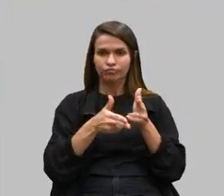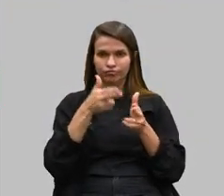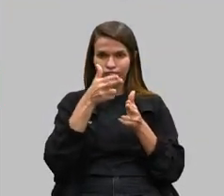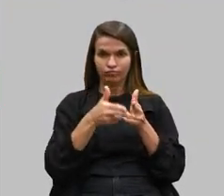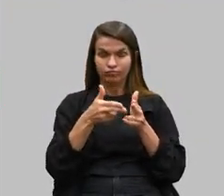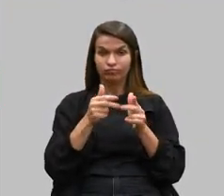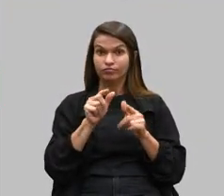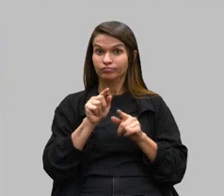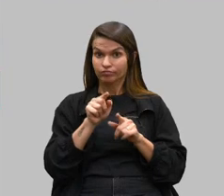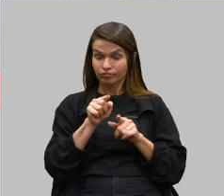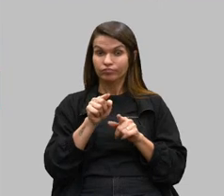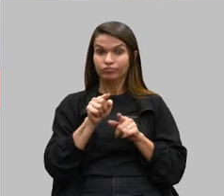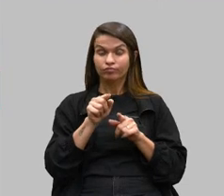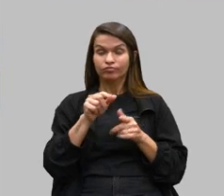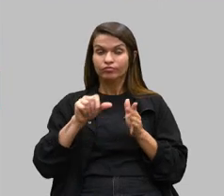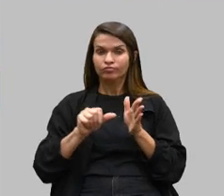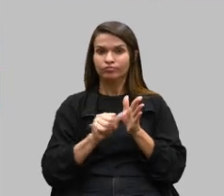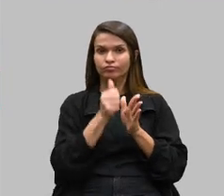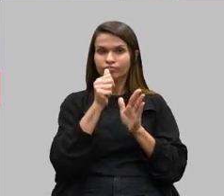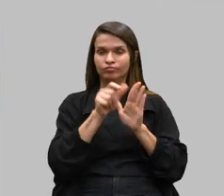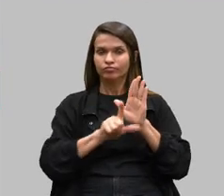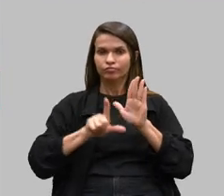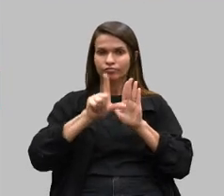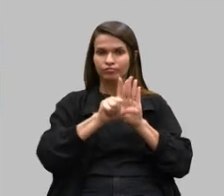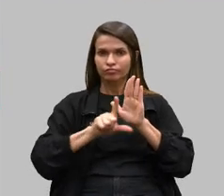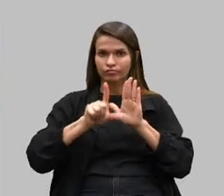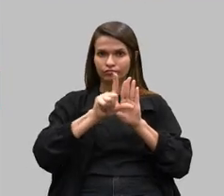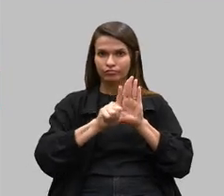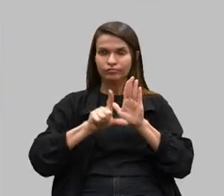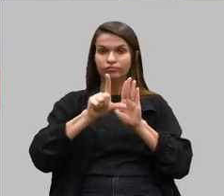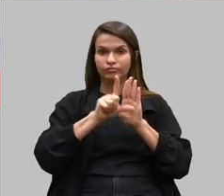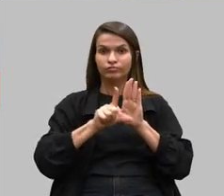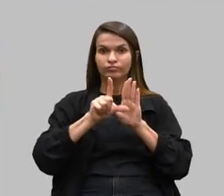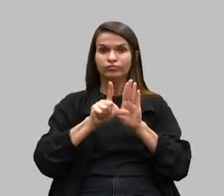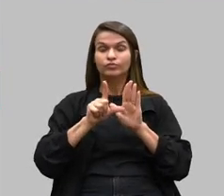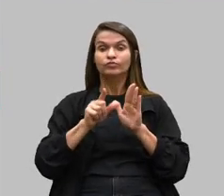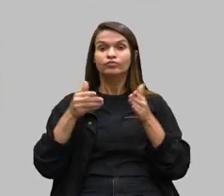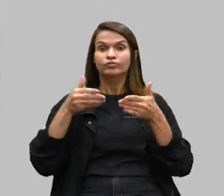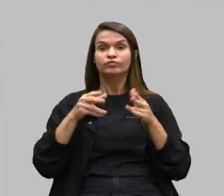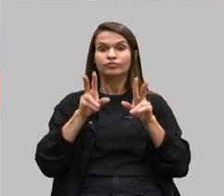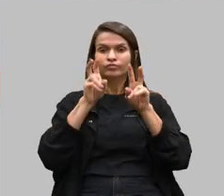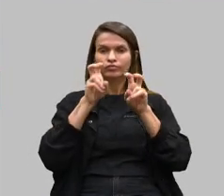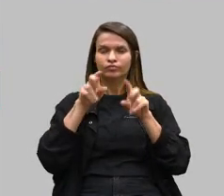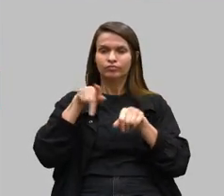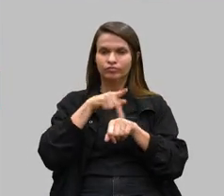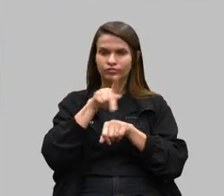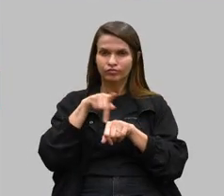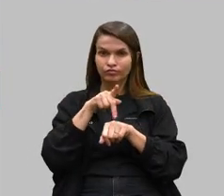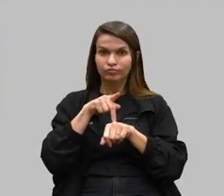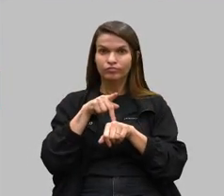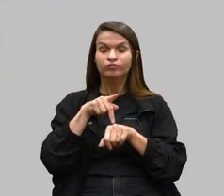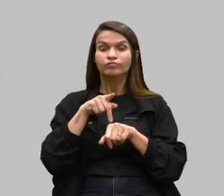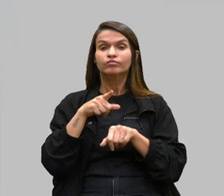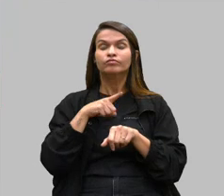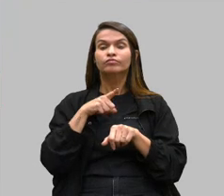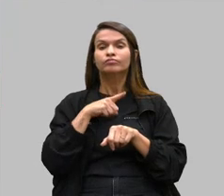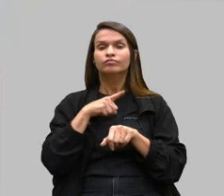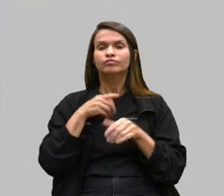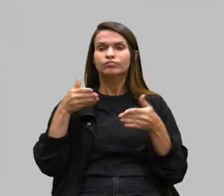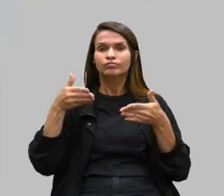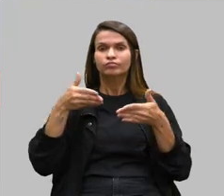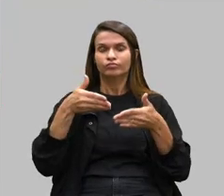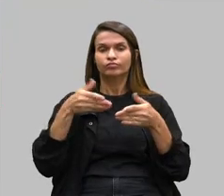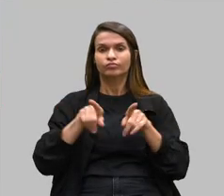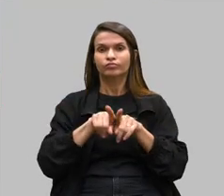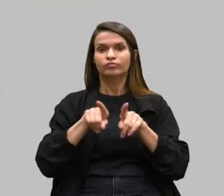essa foi a primeira legislação legislação sobre o tema no nosso país e tem servido a